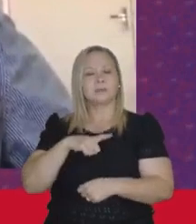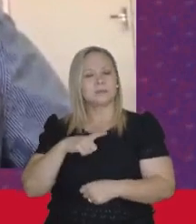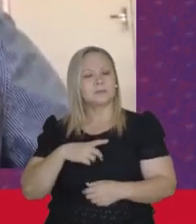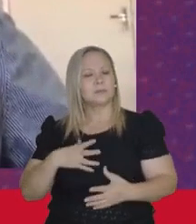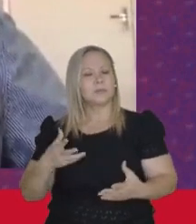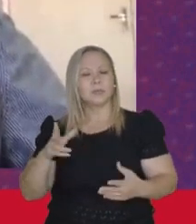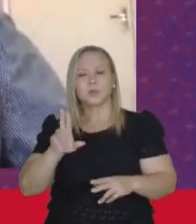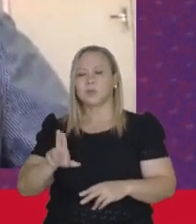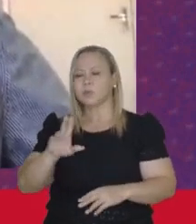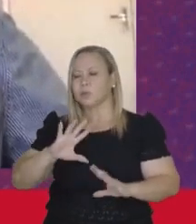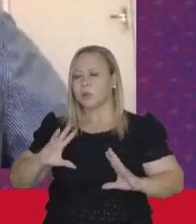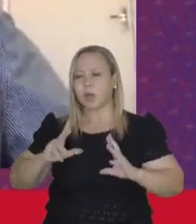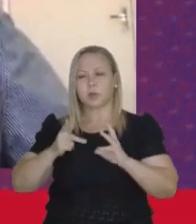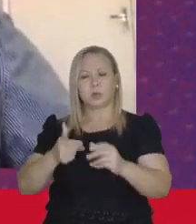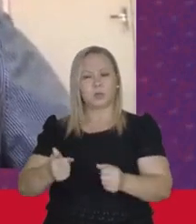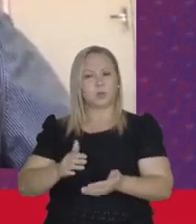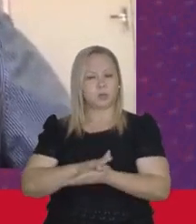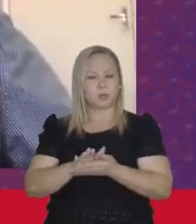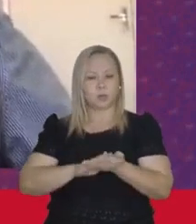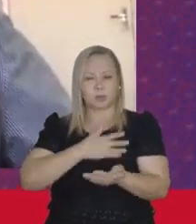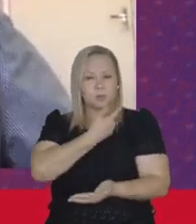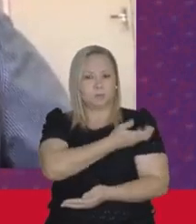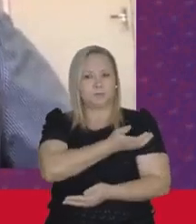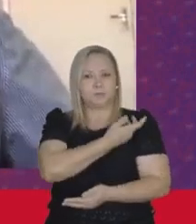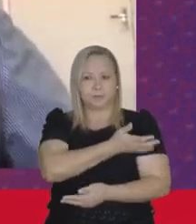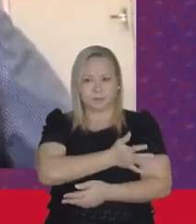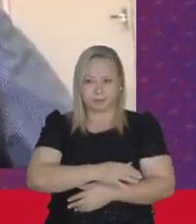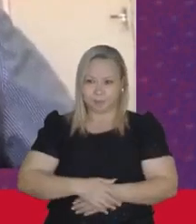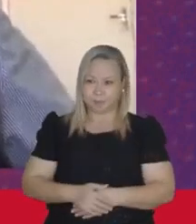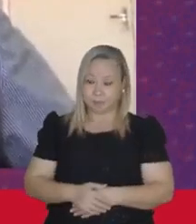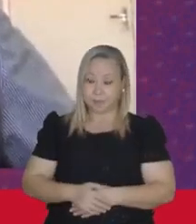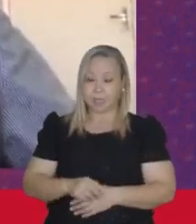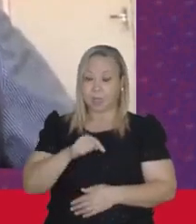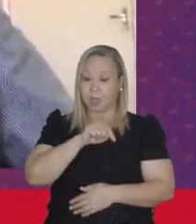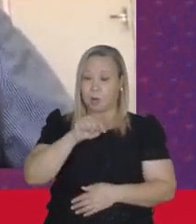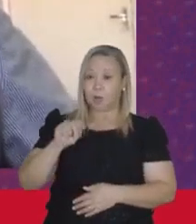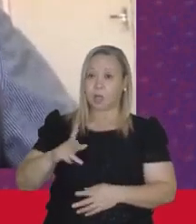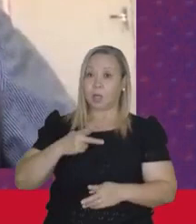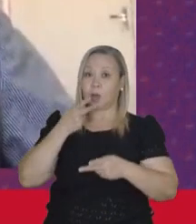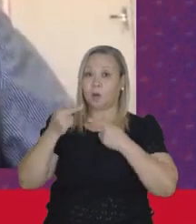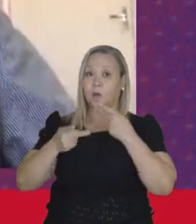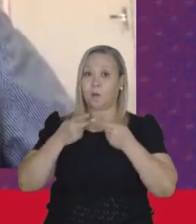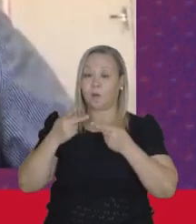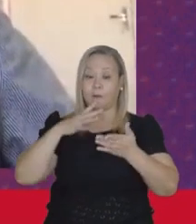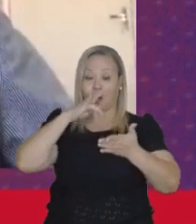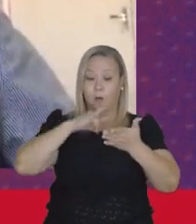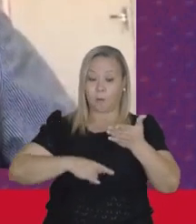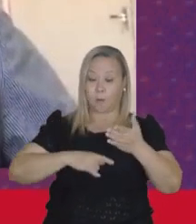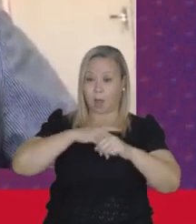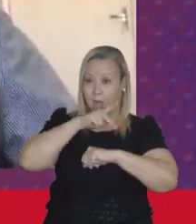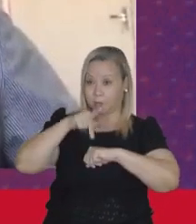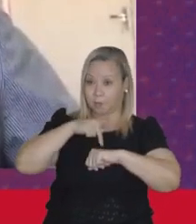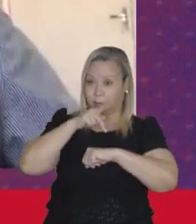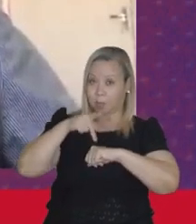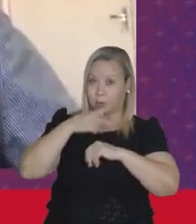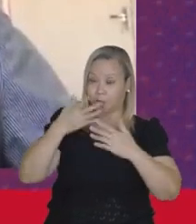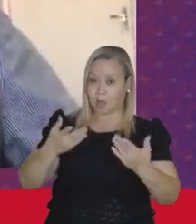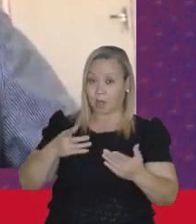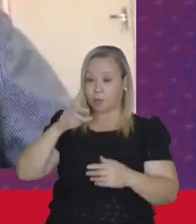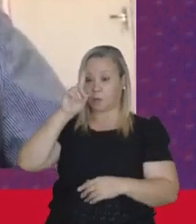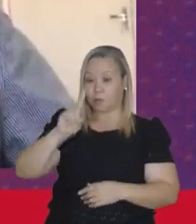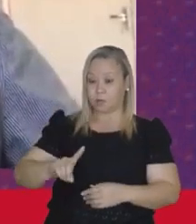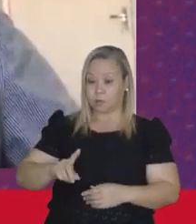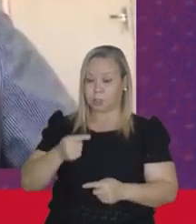discriminação. Aqui, especificamente, refiro-me ao Pacto Internacional dos